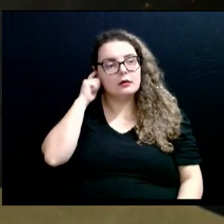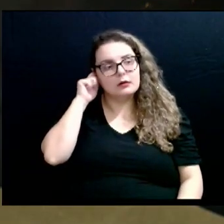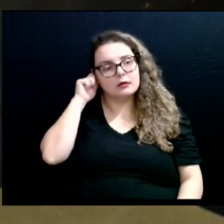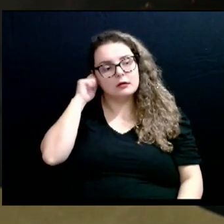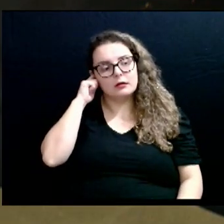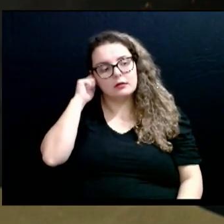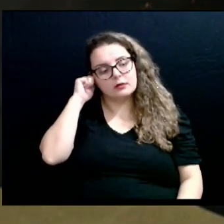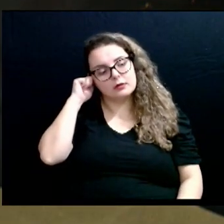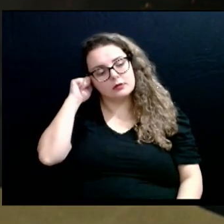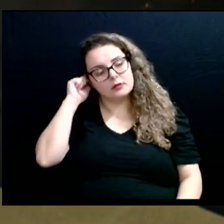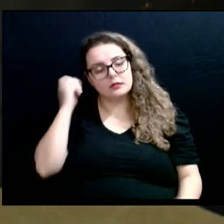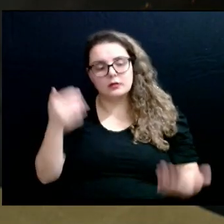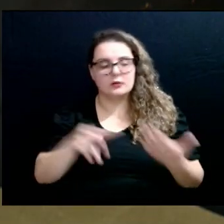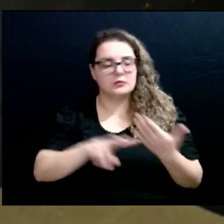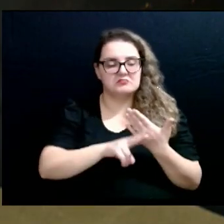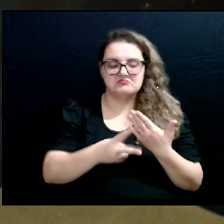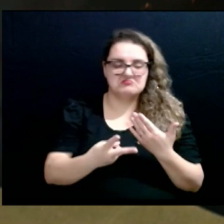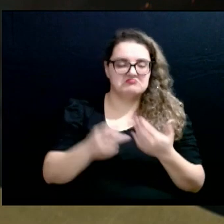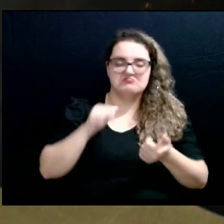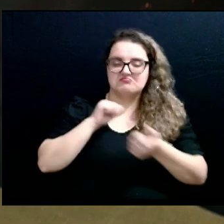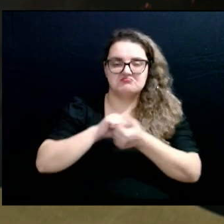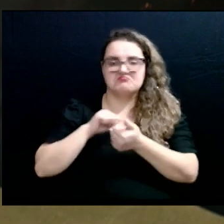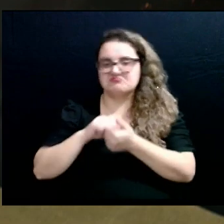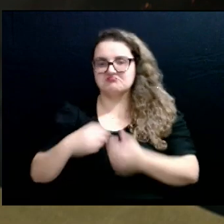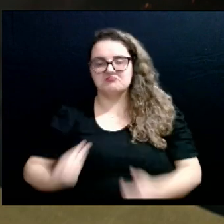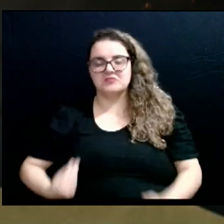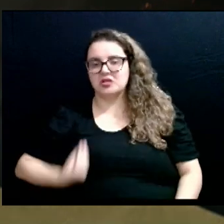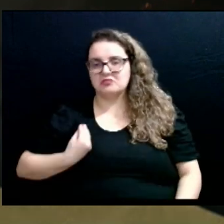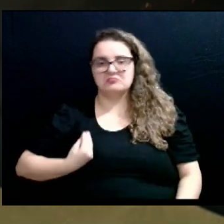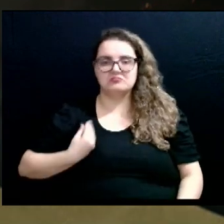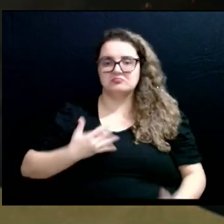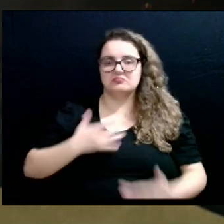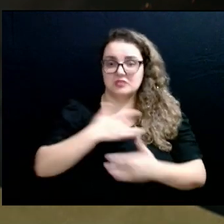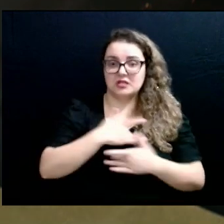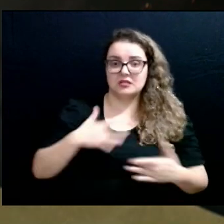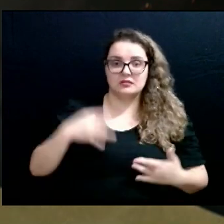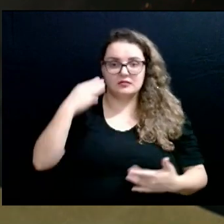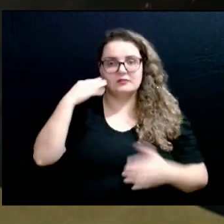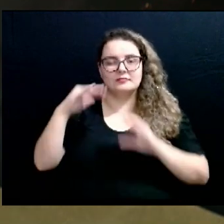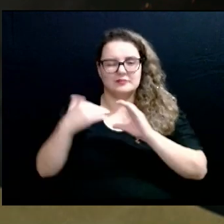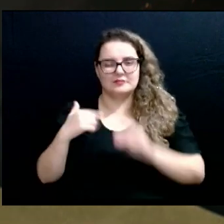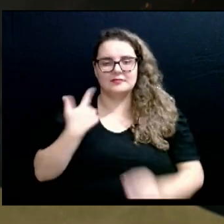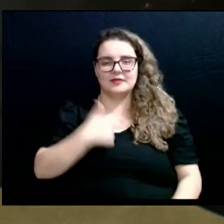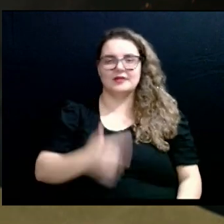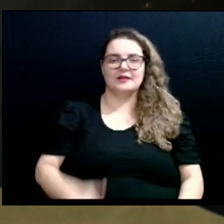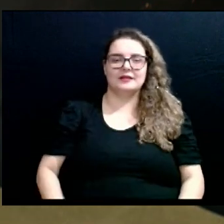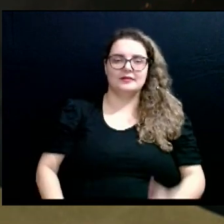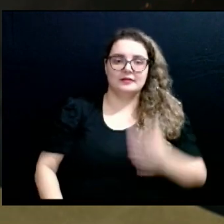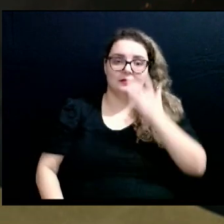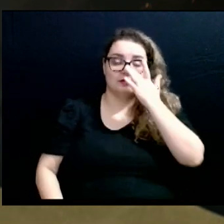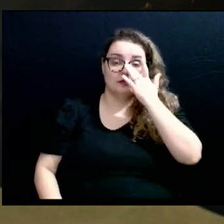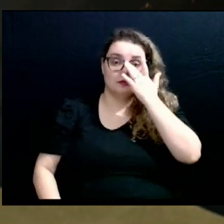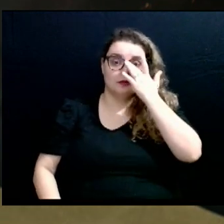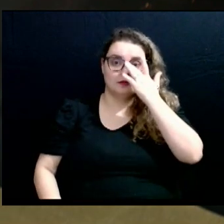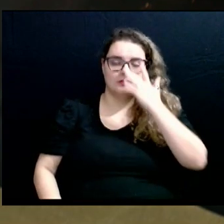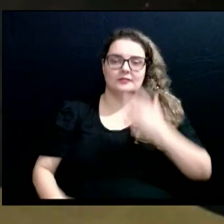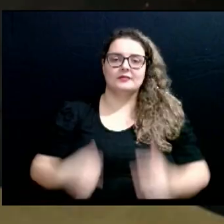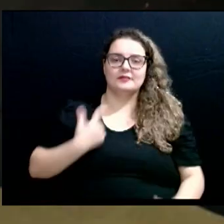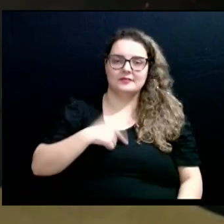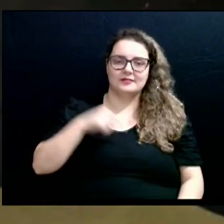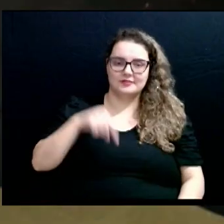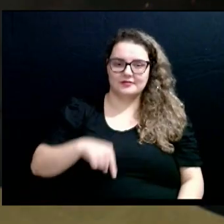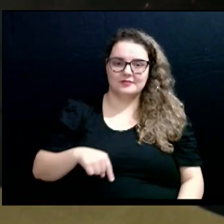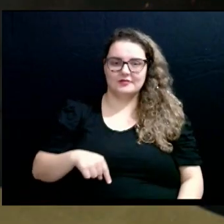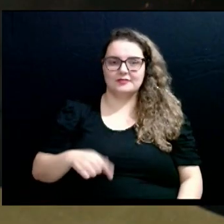sua qualidade aí na sua saúde mental? Manda pra gente, manda sua mensagem para nós, porque nós estamos aqui com a nossa